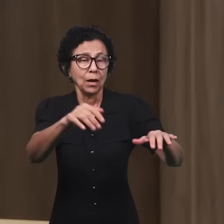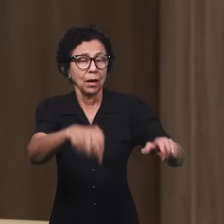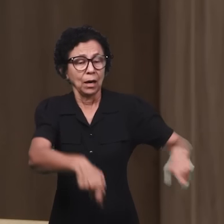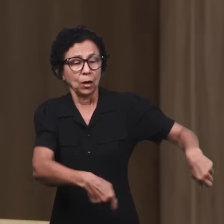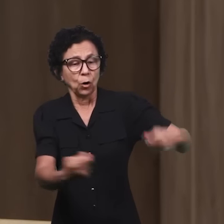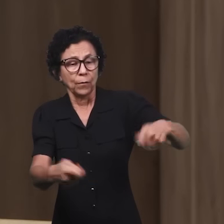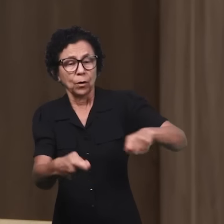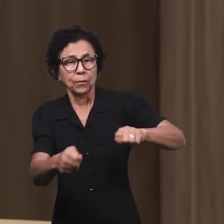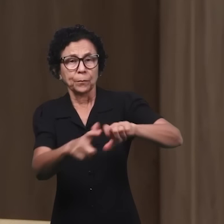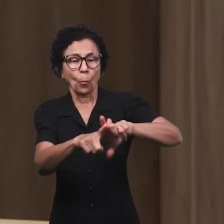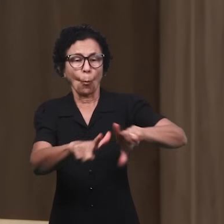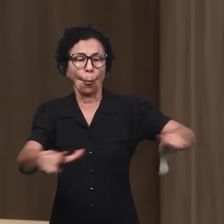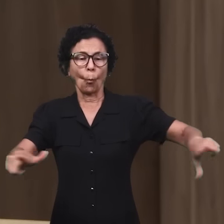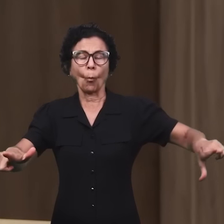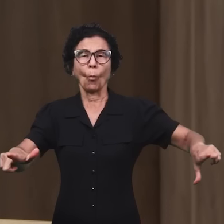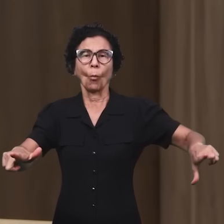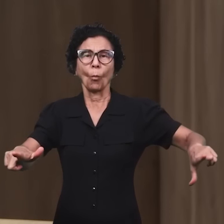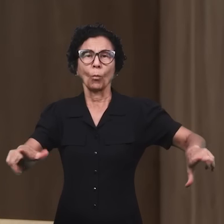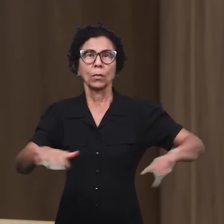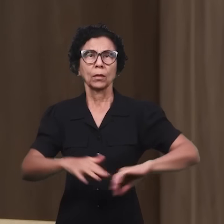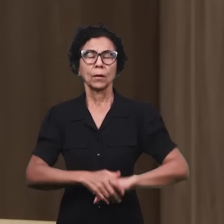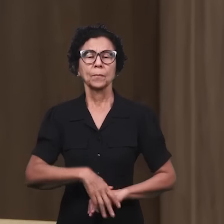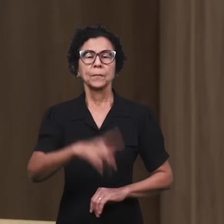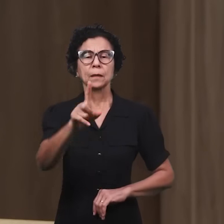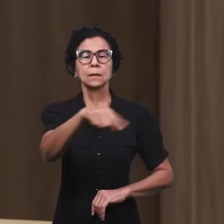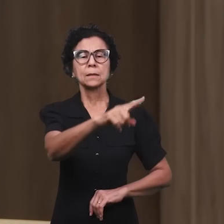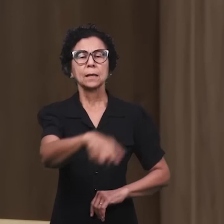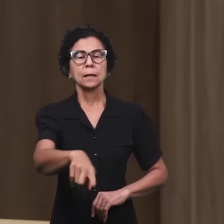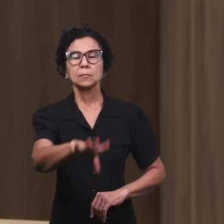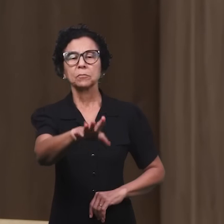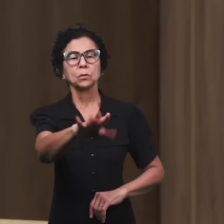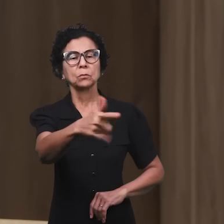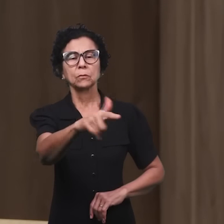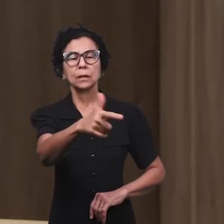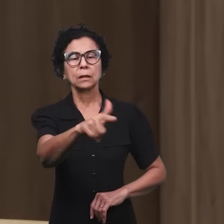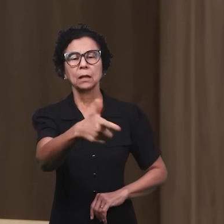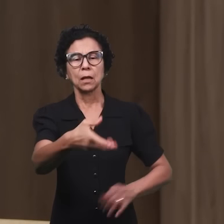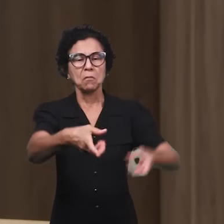cancela tudo. Mas como assim? Não vai ter sepultamento mais, não.